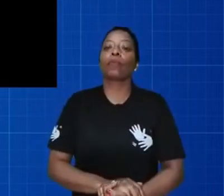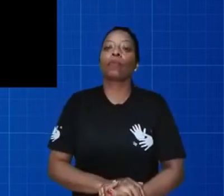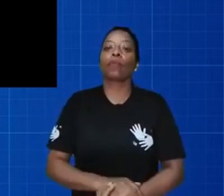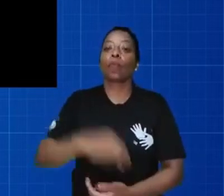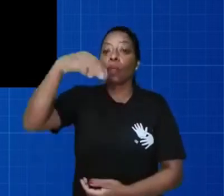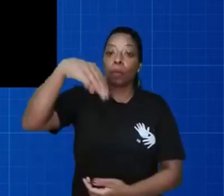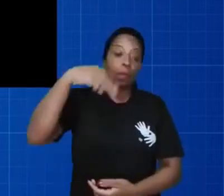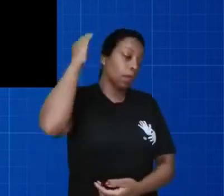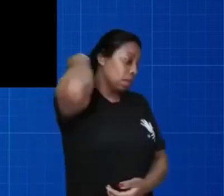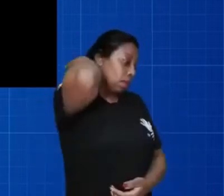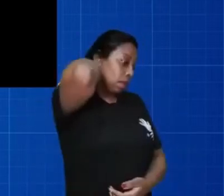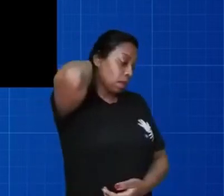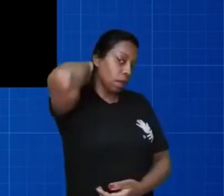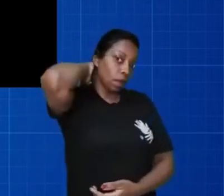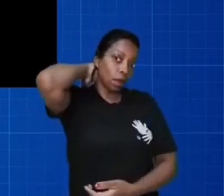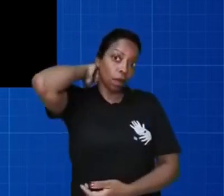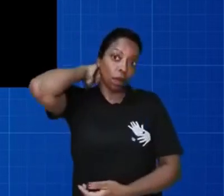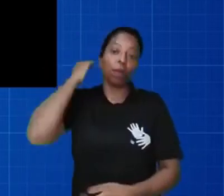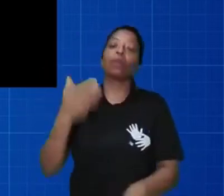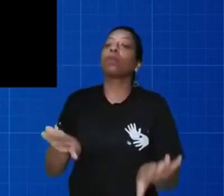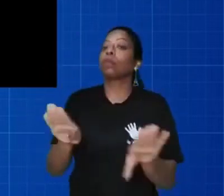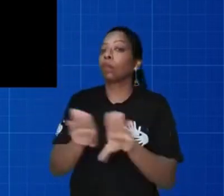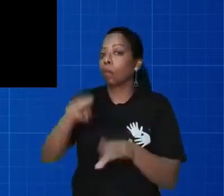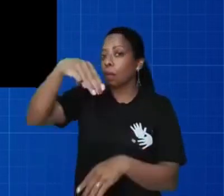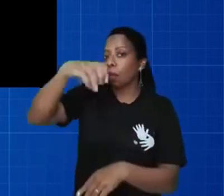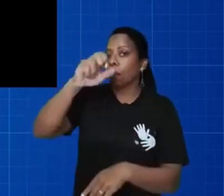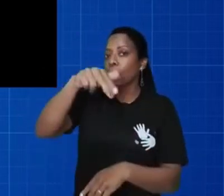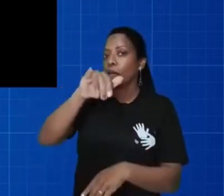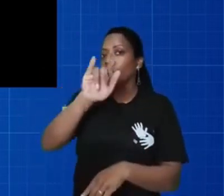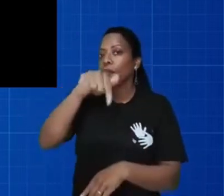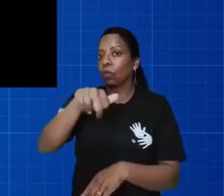temos a meningo C, que os bebês tomam, e também temos a meningo